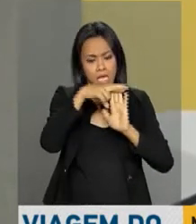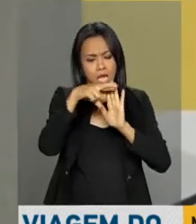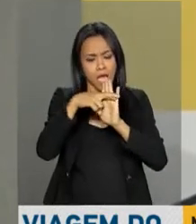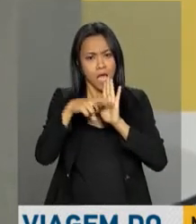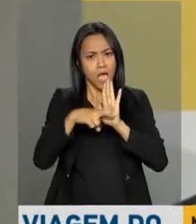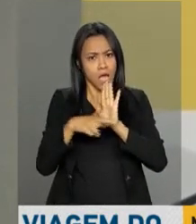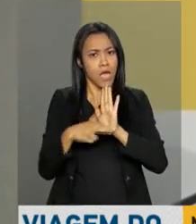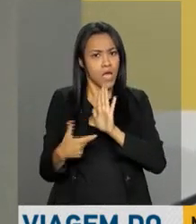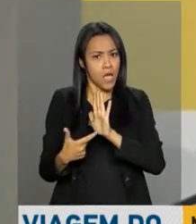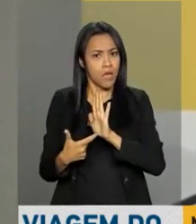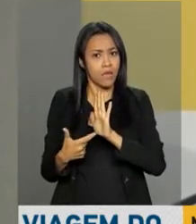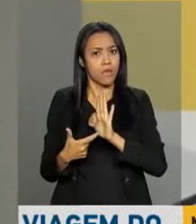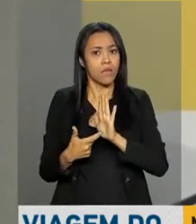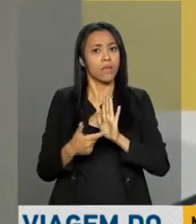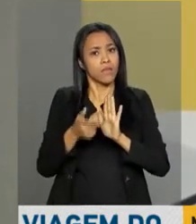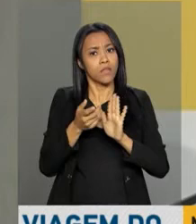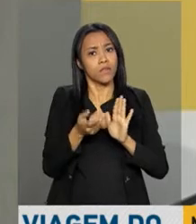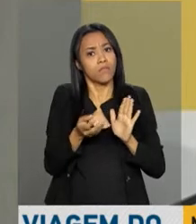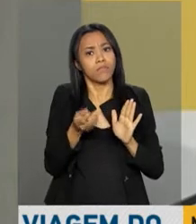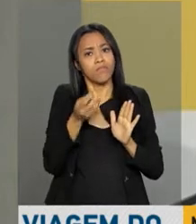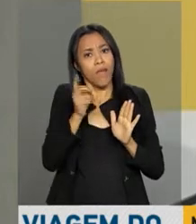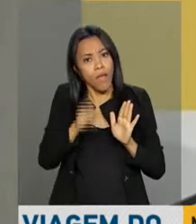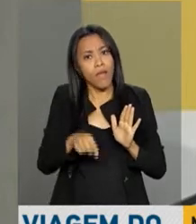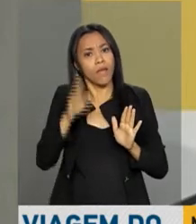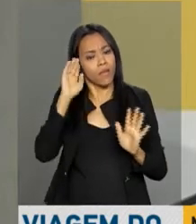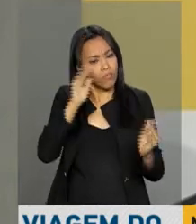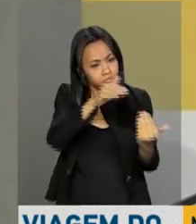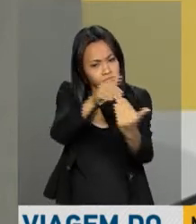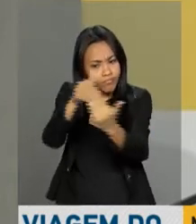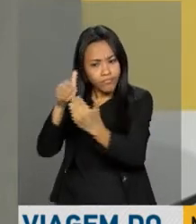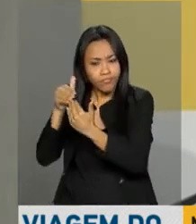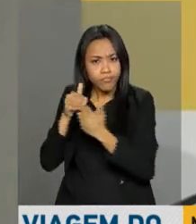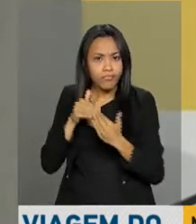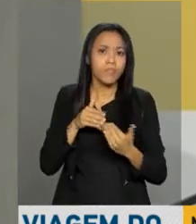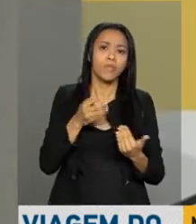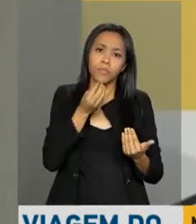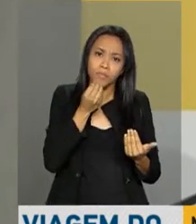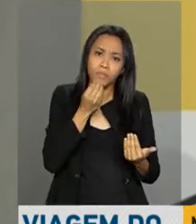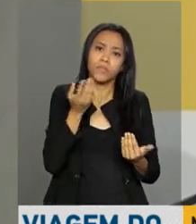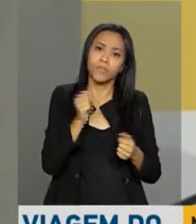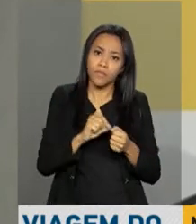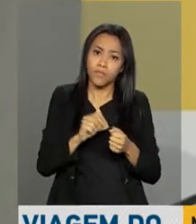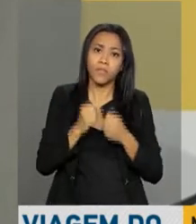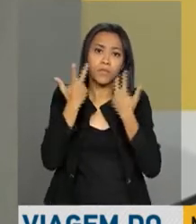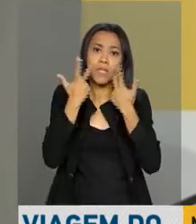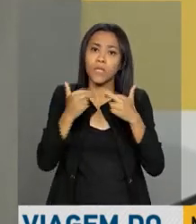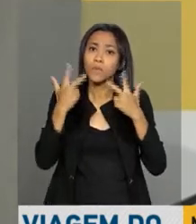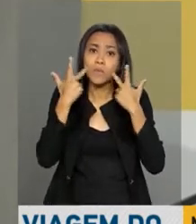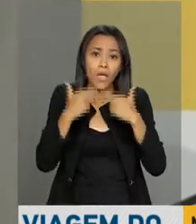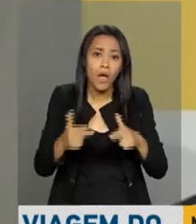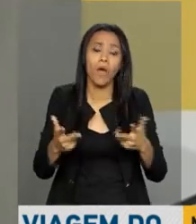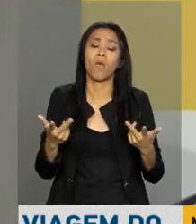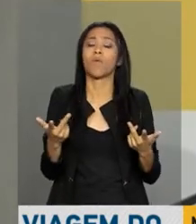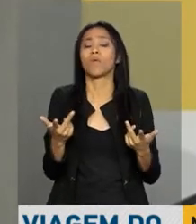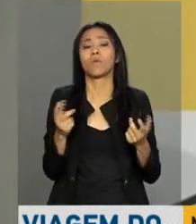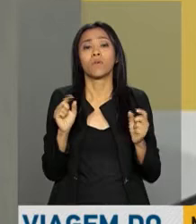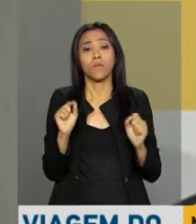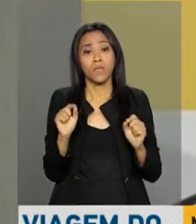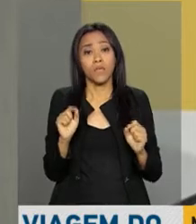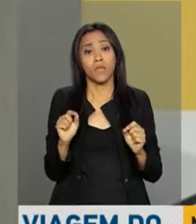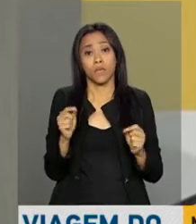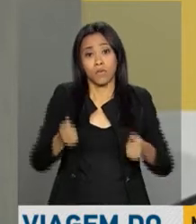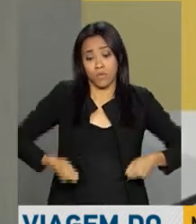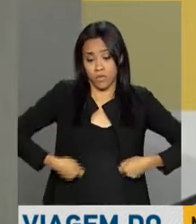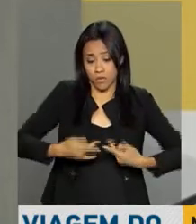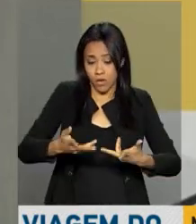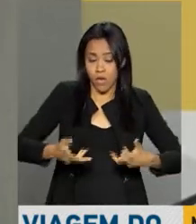o que deveria ser consenso comum deveria ser feito com muita naturalidade ou seja os gastos